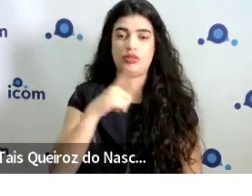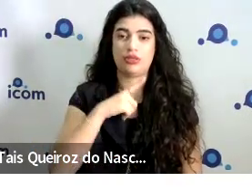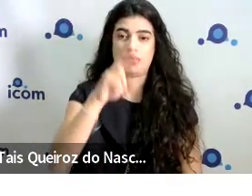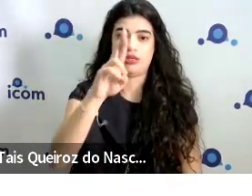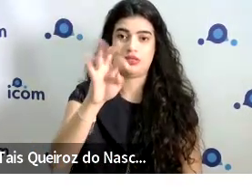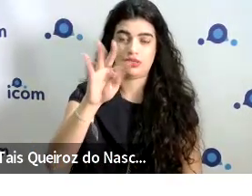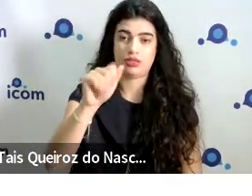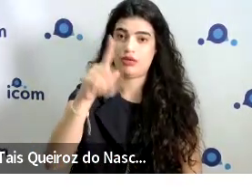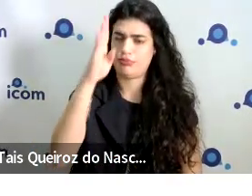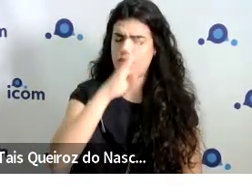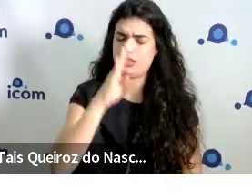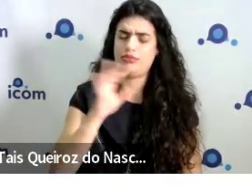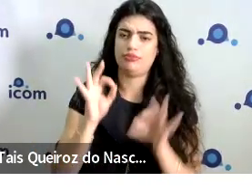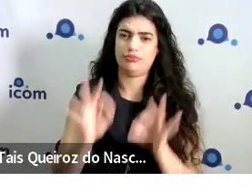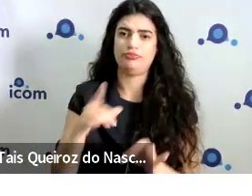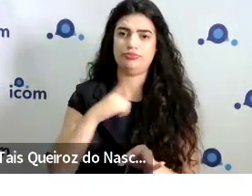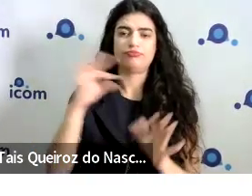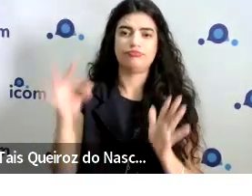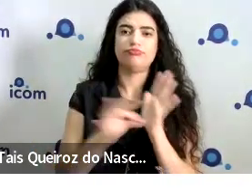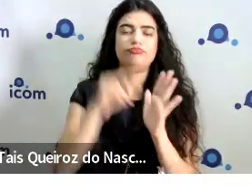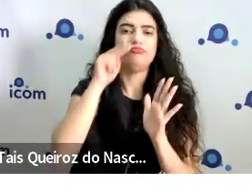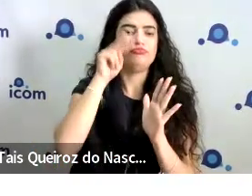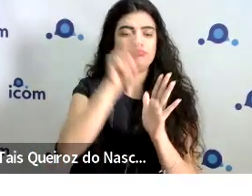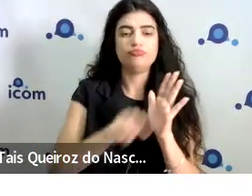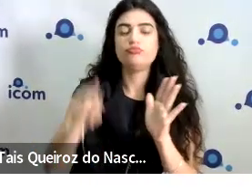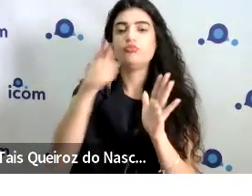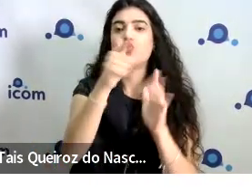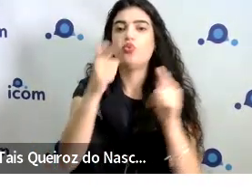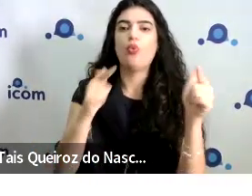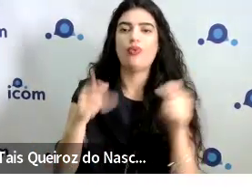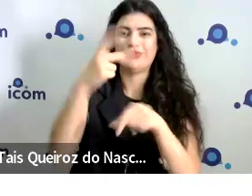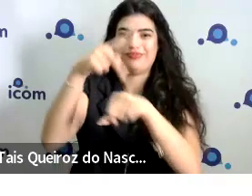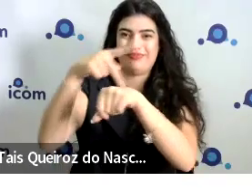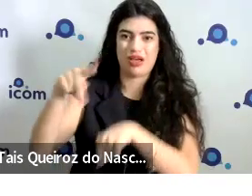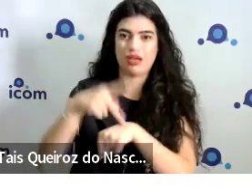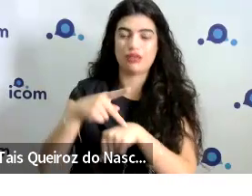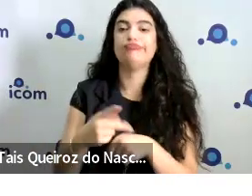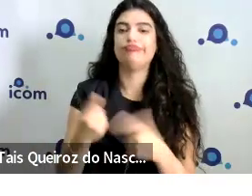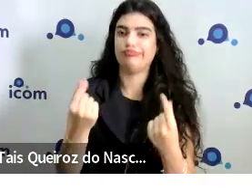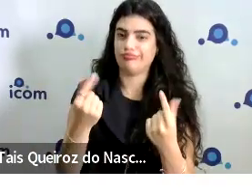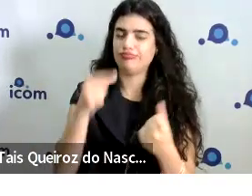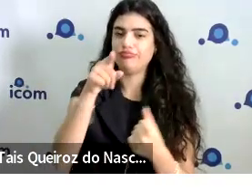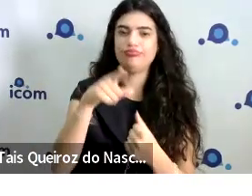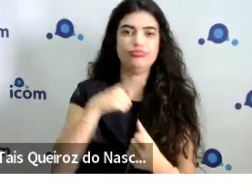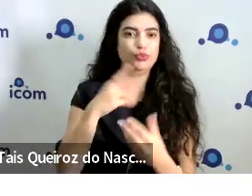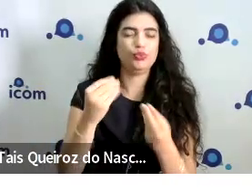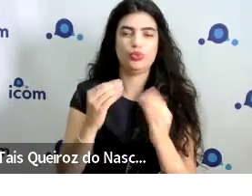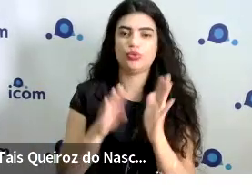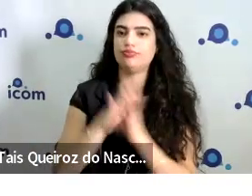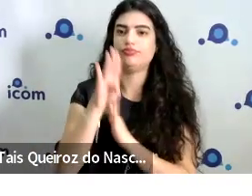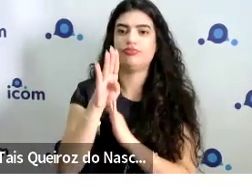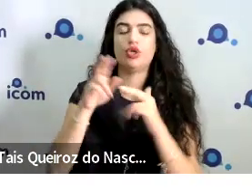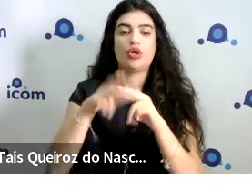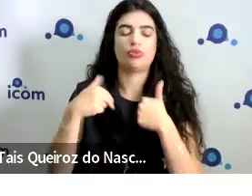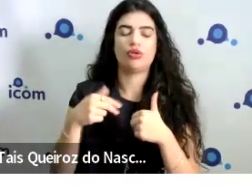se destaca quando a gente olha para esse grupo de países, porque o custo que a gente tem de conformidade ele é muito elevado em relação ao que a